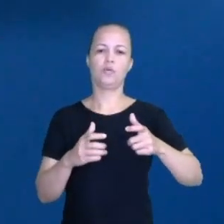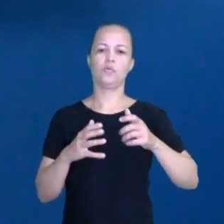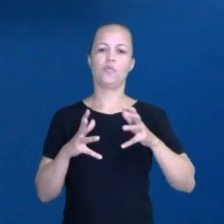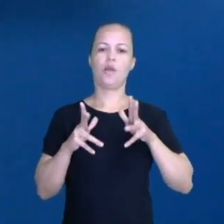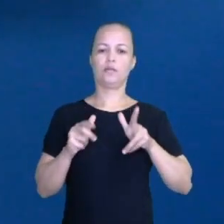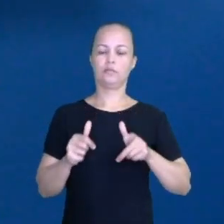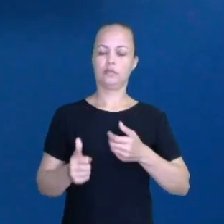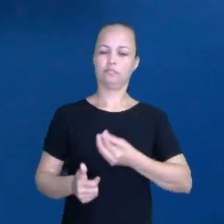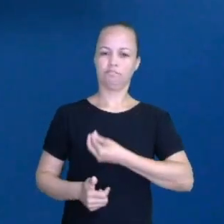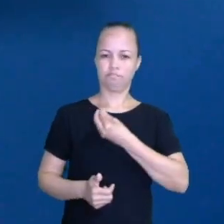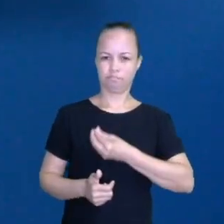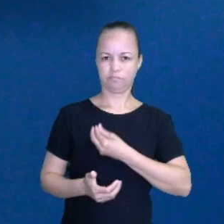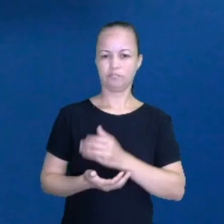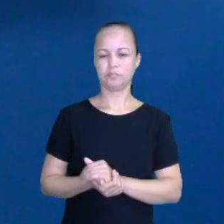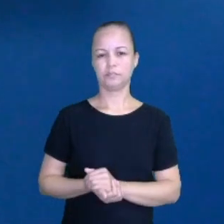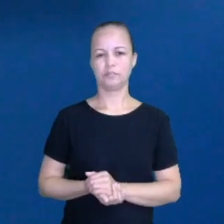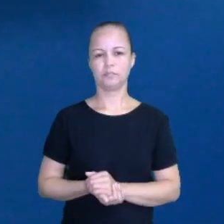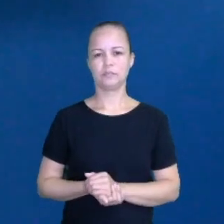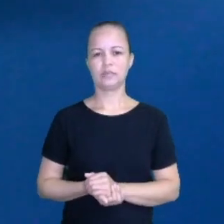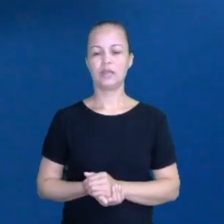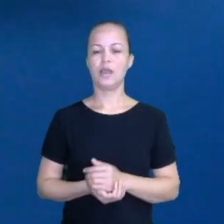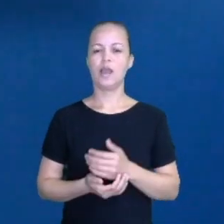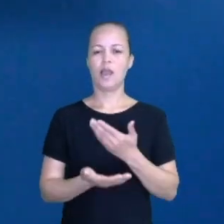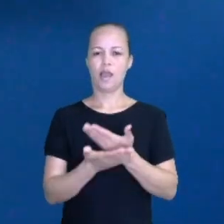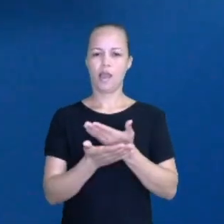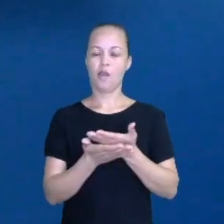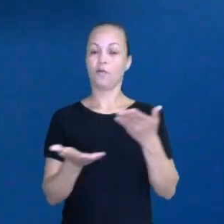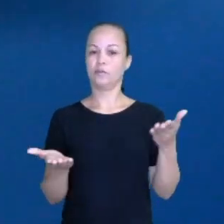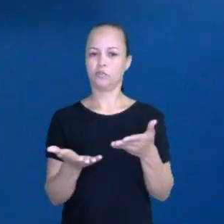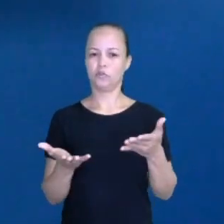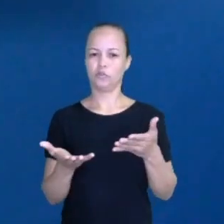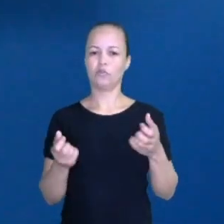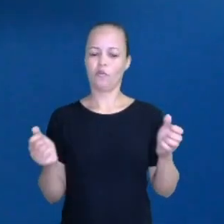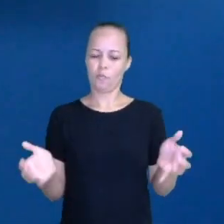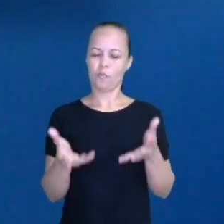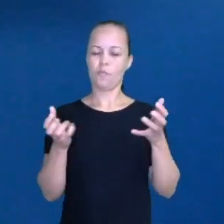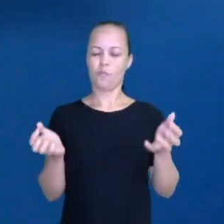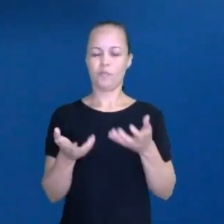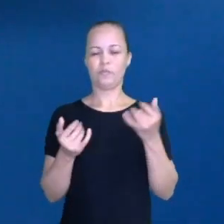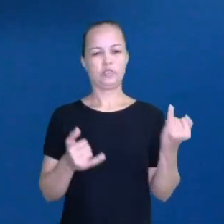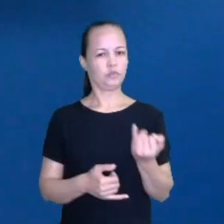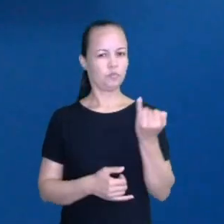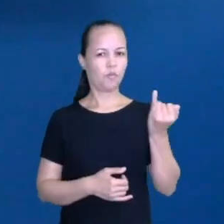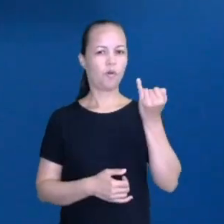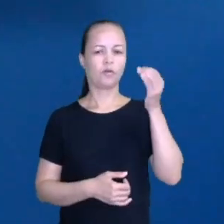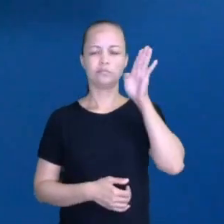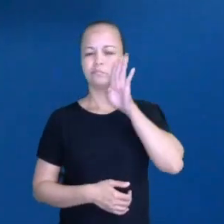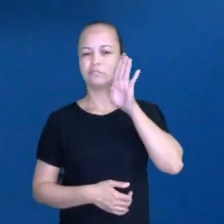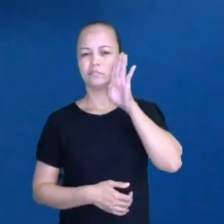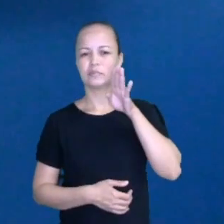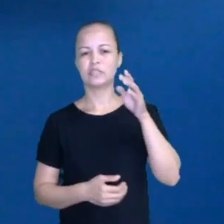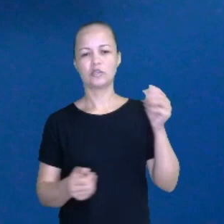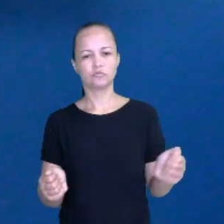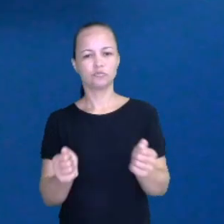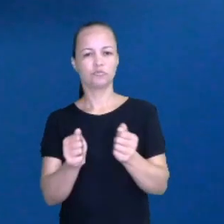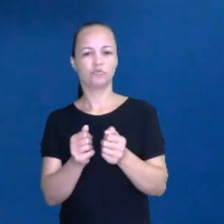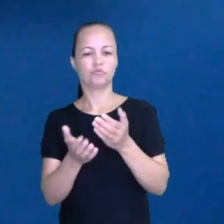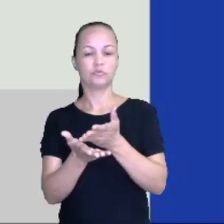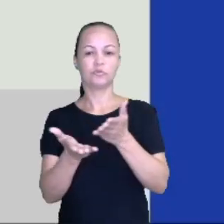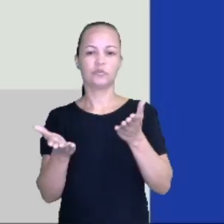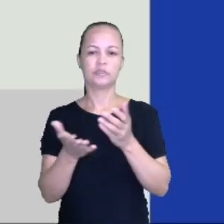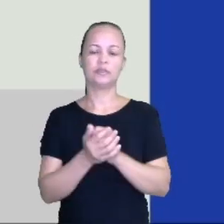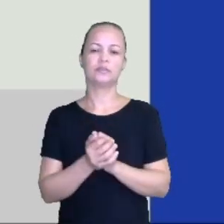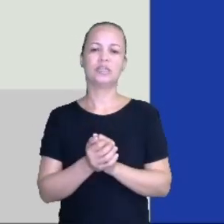vida, ok, gente? A nossa aula de hoje foi muito produtiva, foi muito legal. Eu gostei muito de estar aqui com vocês.